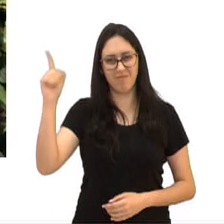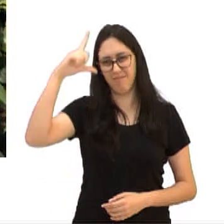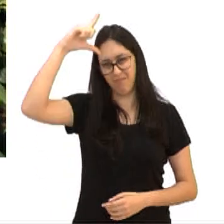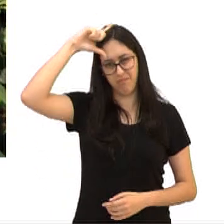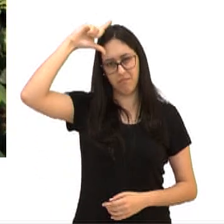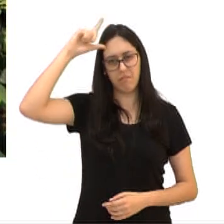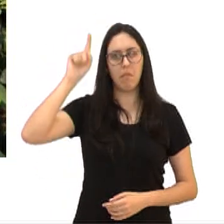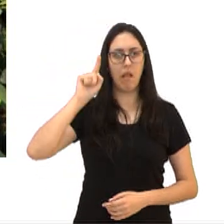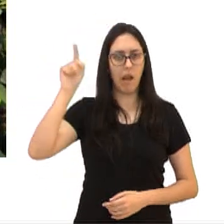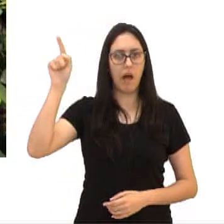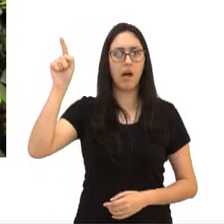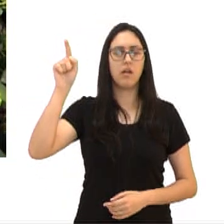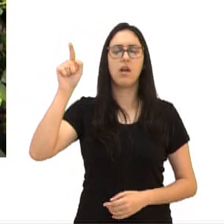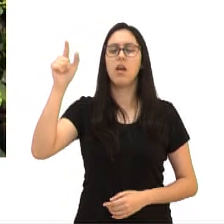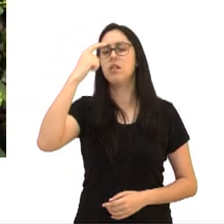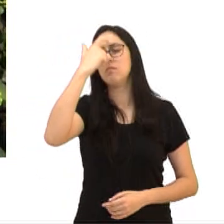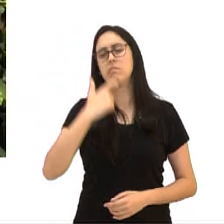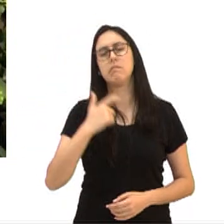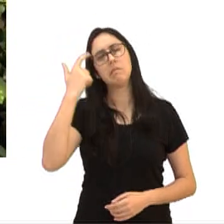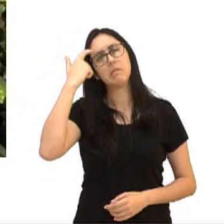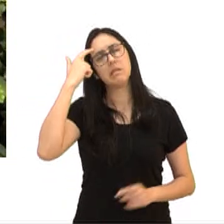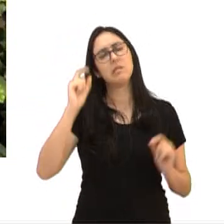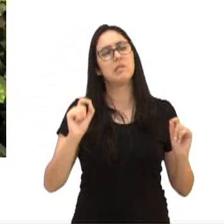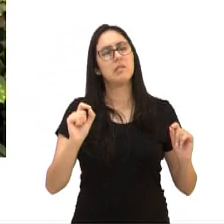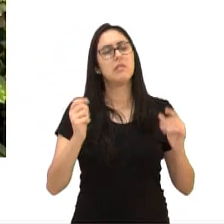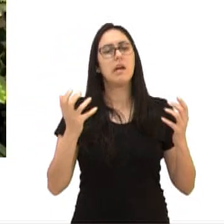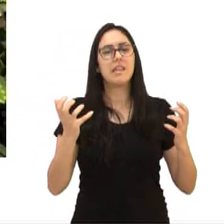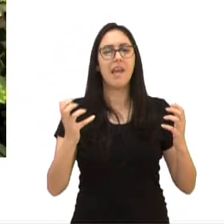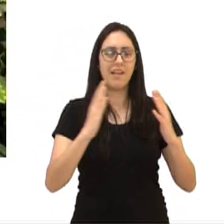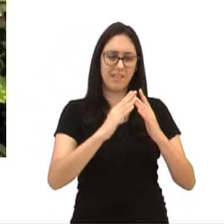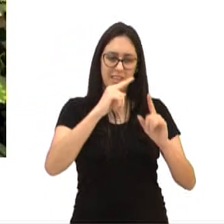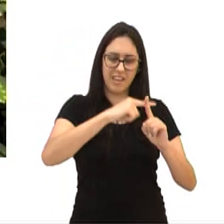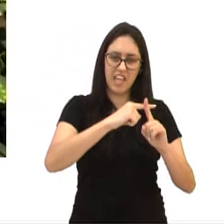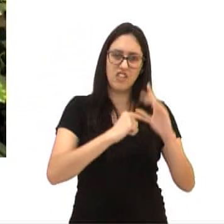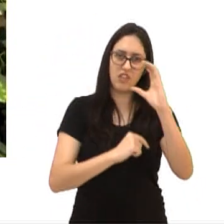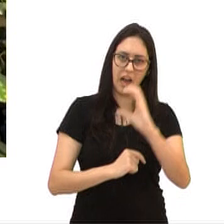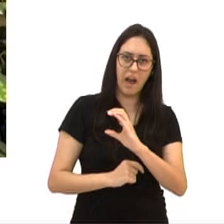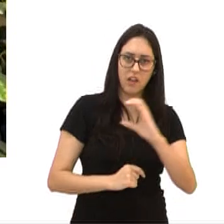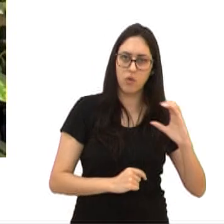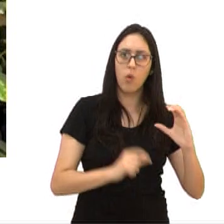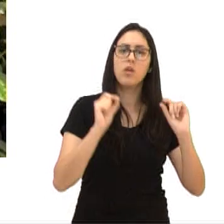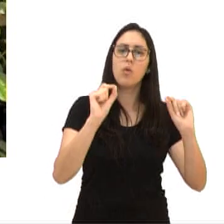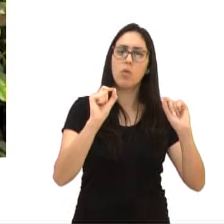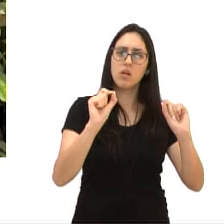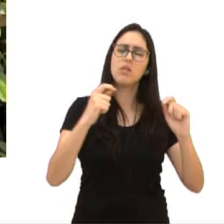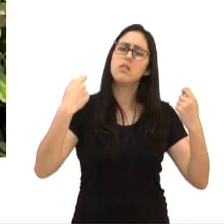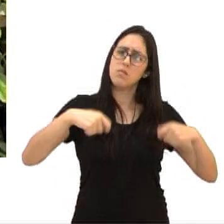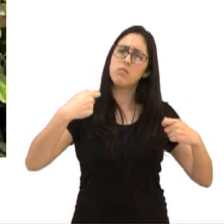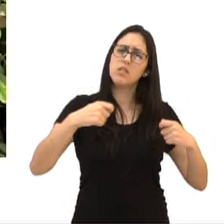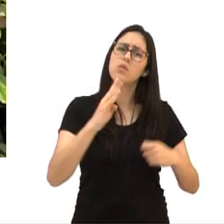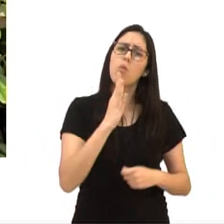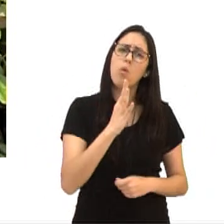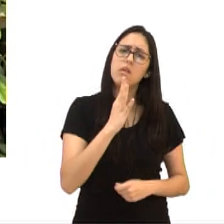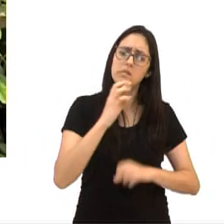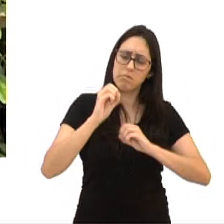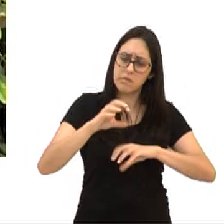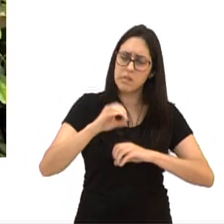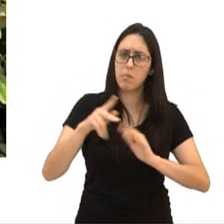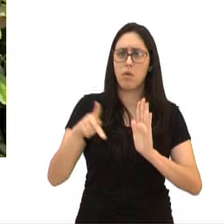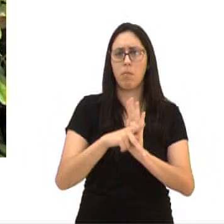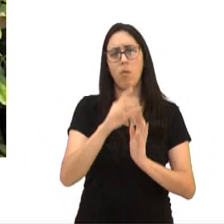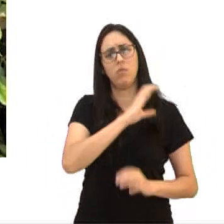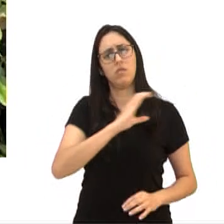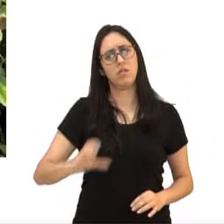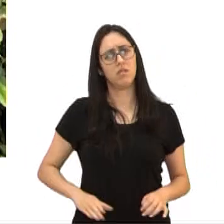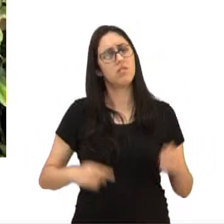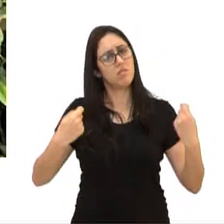especial de trazer a Igreja Católica naquele tempo de volta para os ensinamentos de Cristo.